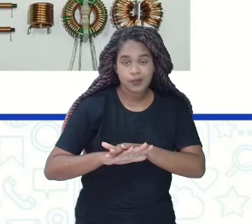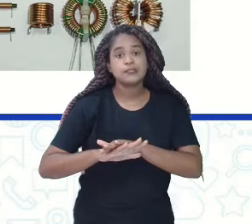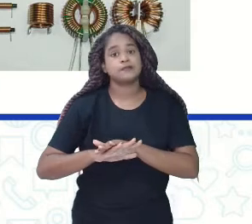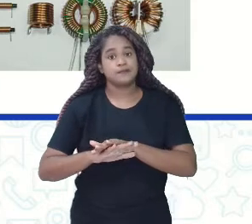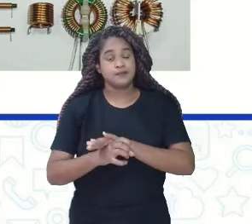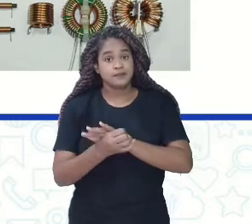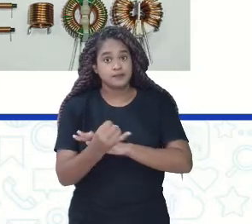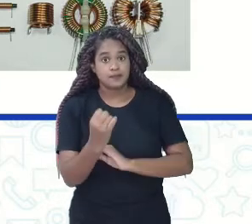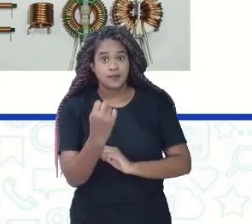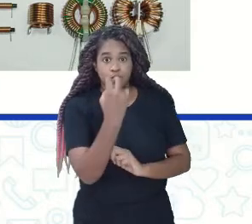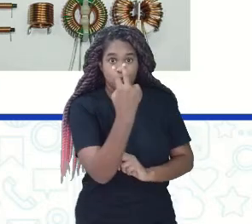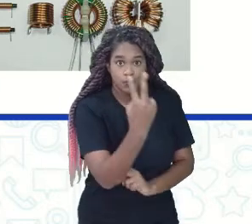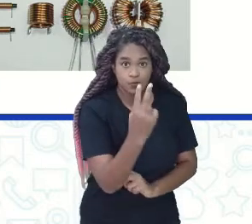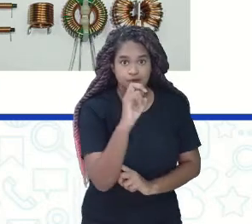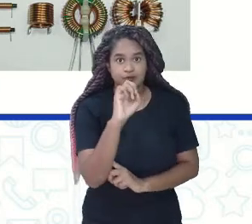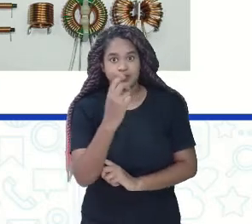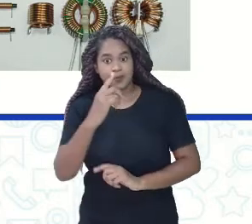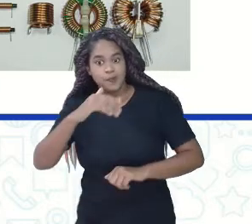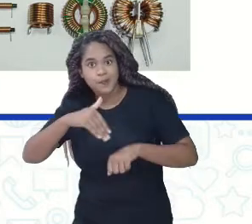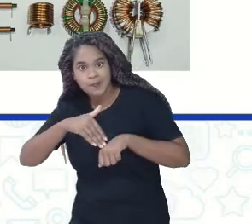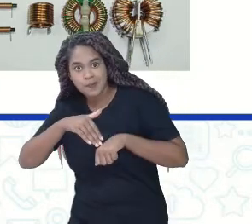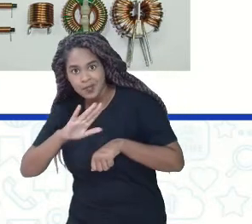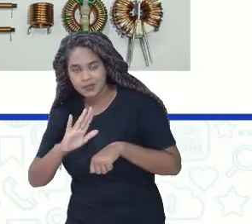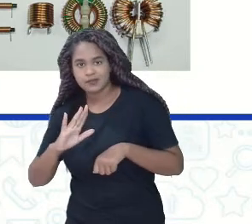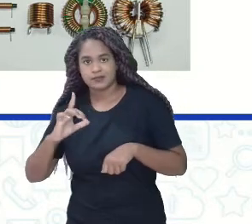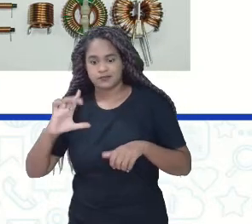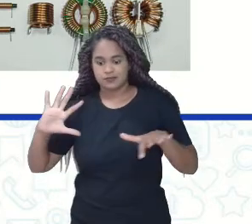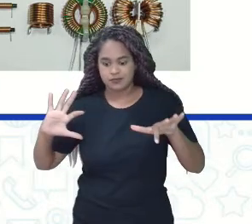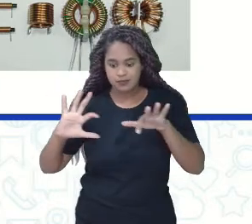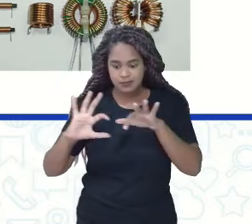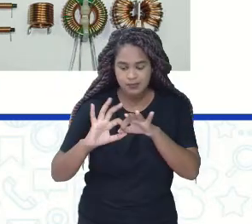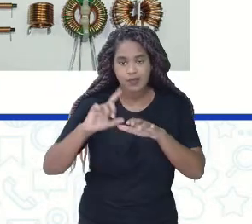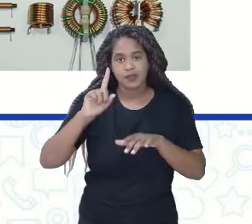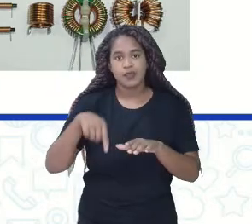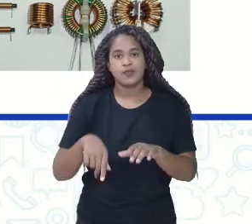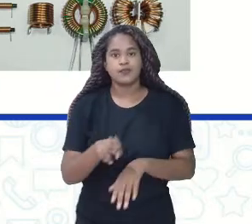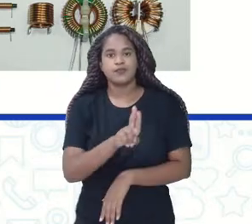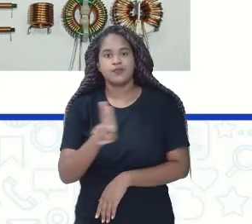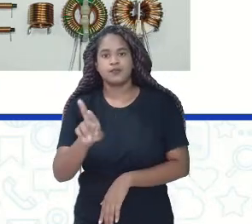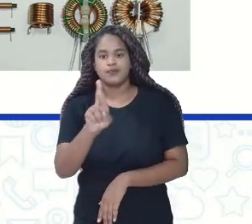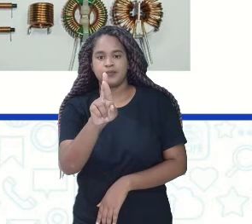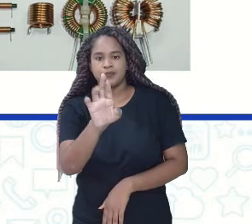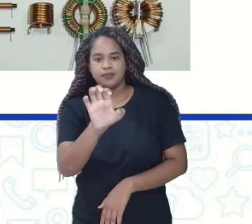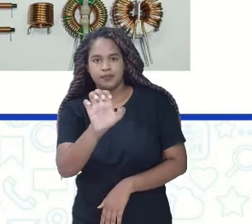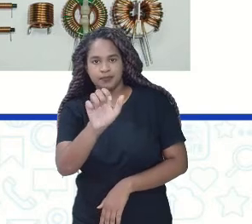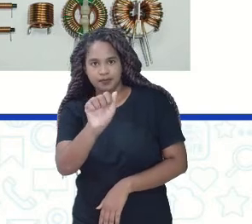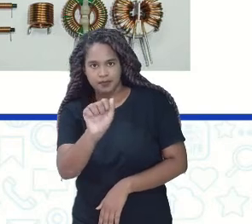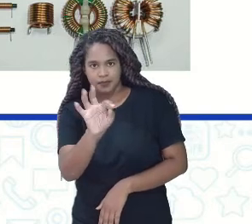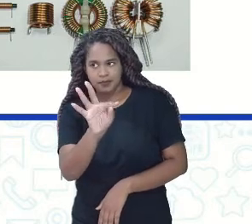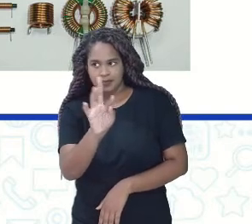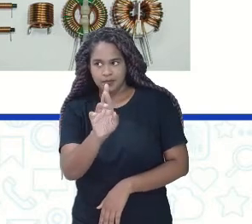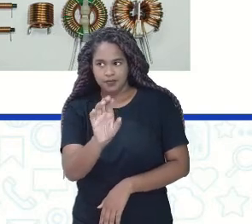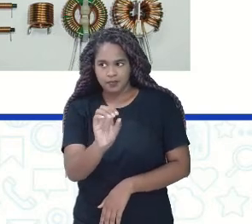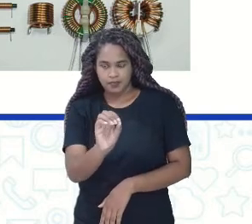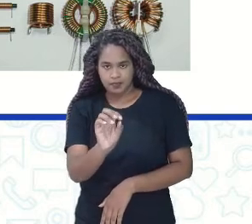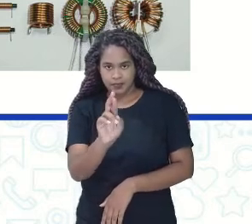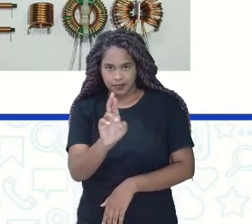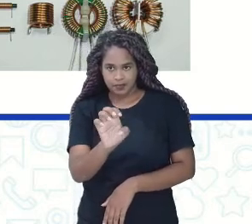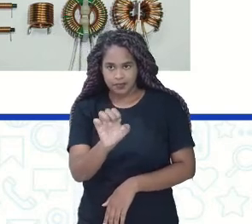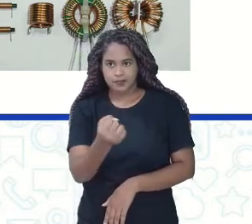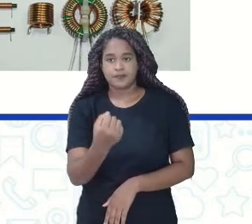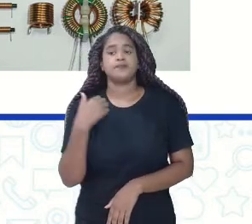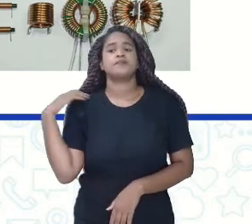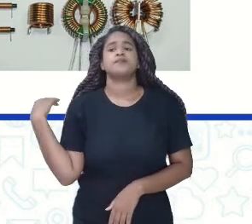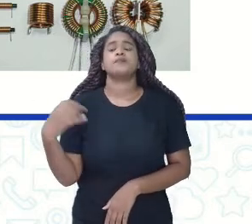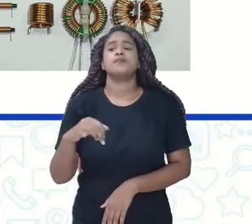mais indutores que eles estão acoplados, nós chamamos de reatores. E os indutores, eles